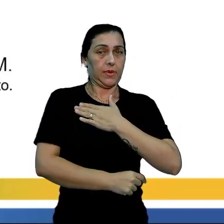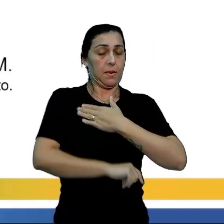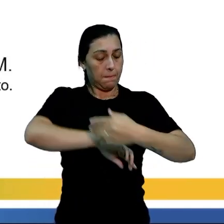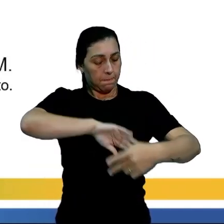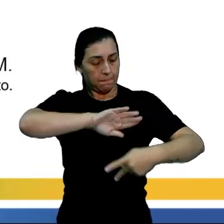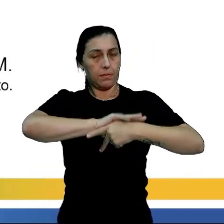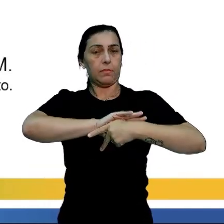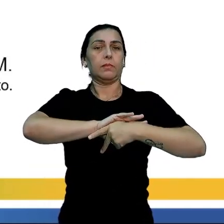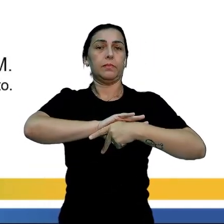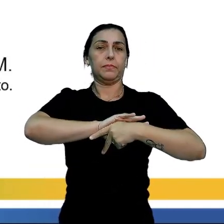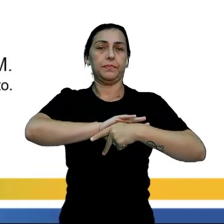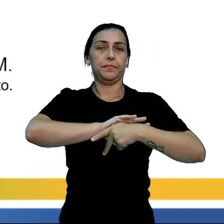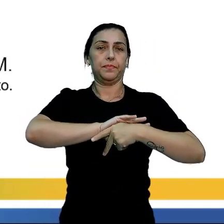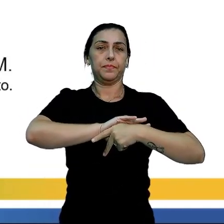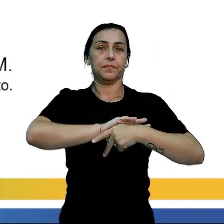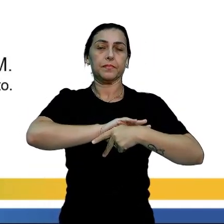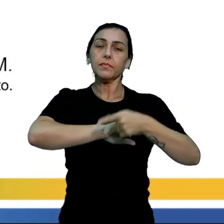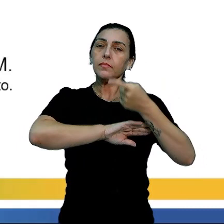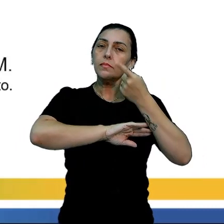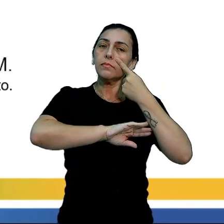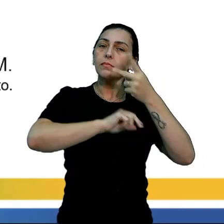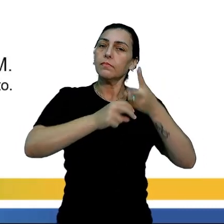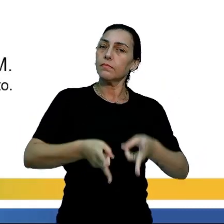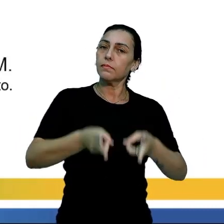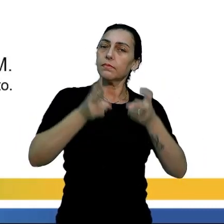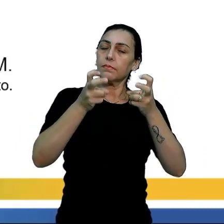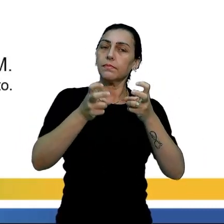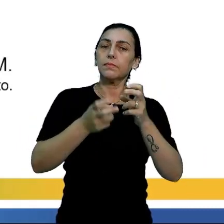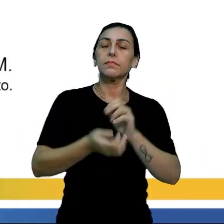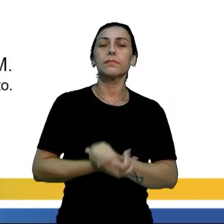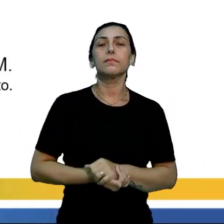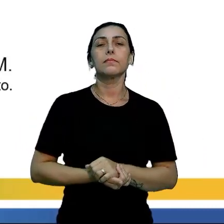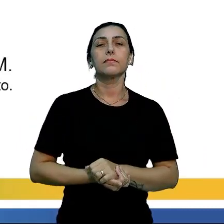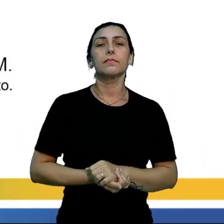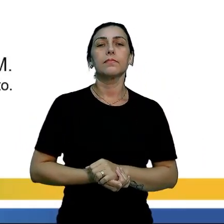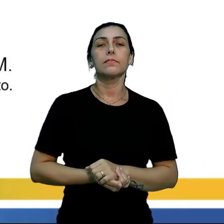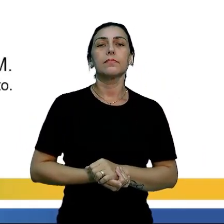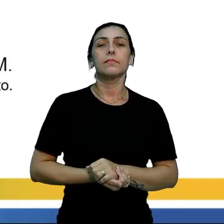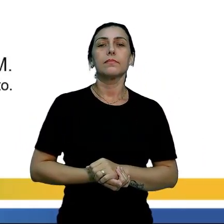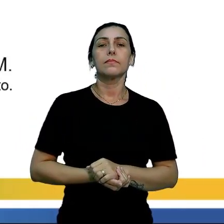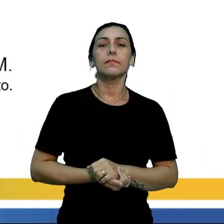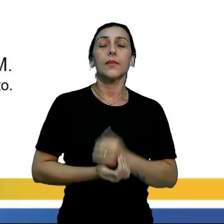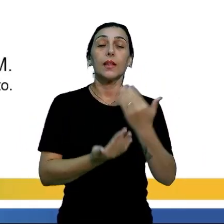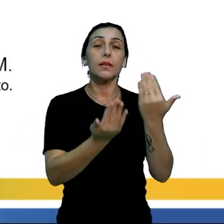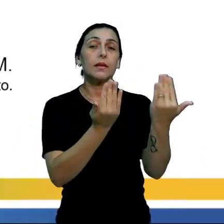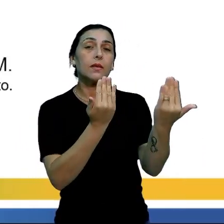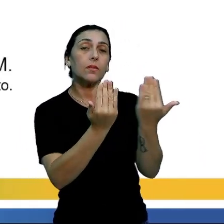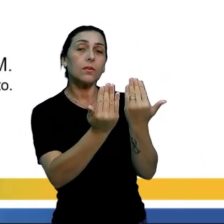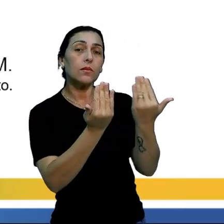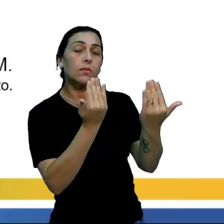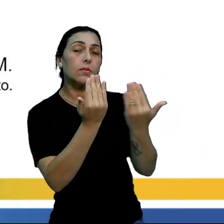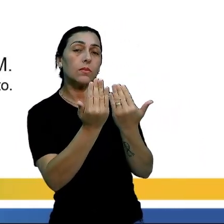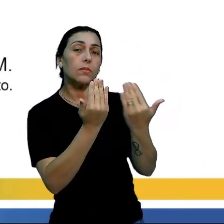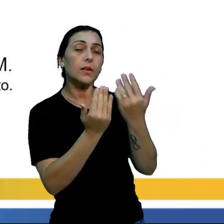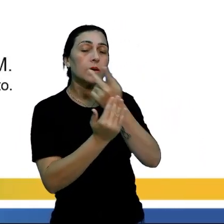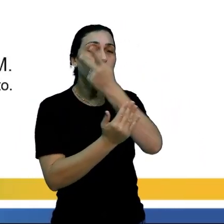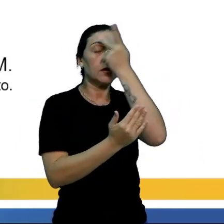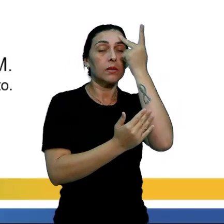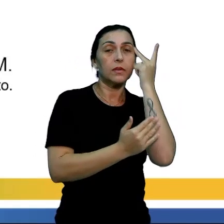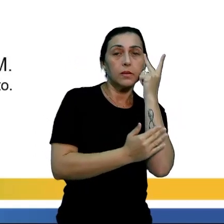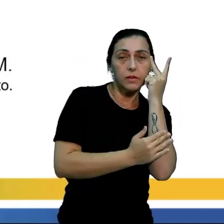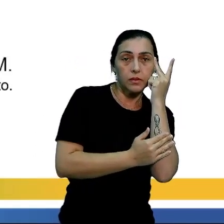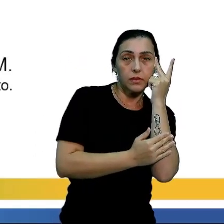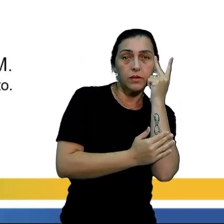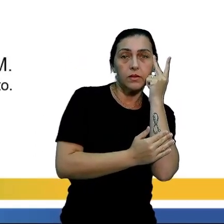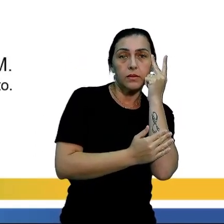posse e aí, observem bem, né, que nós, olha só, o eu lírico se compara, né, às pessoas que